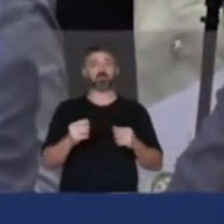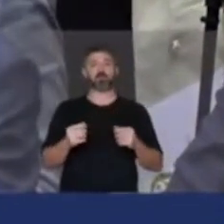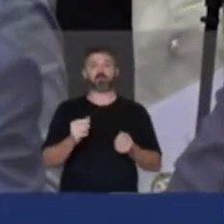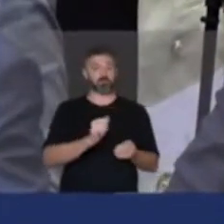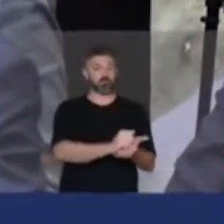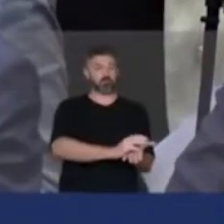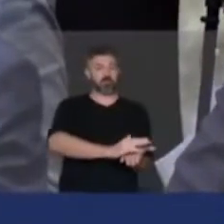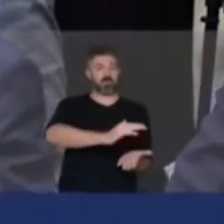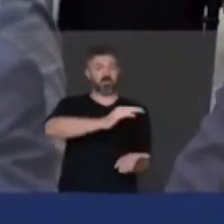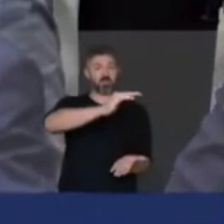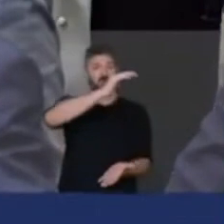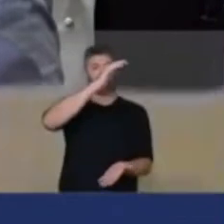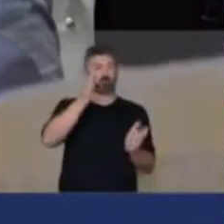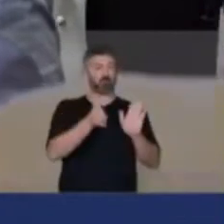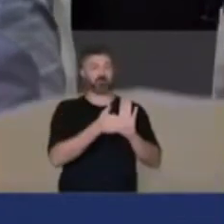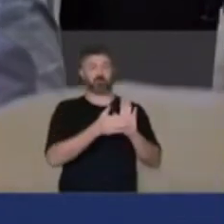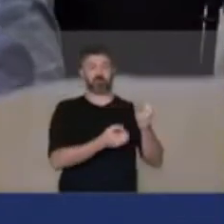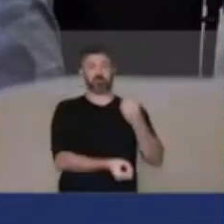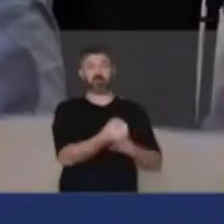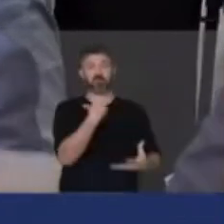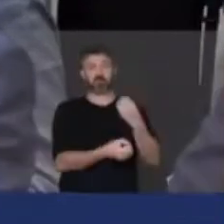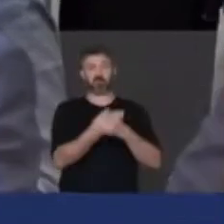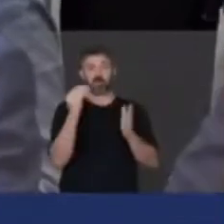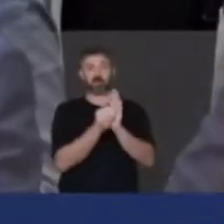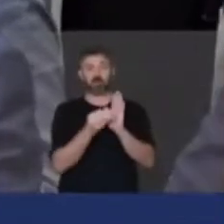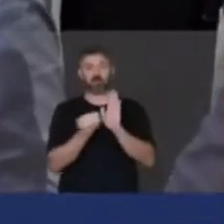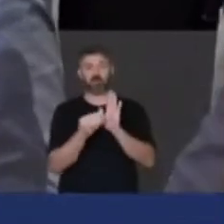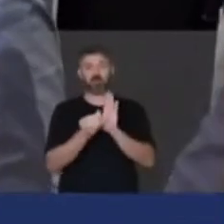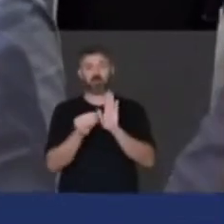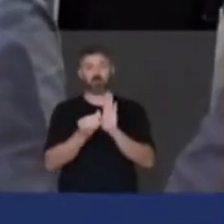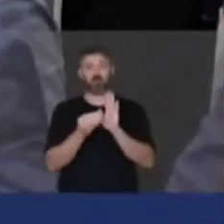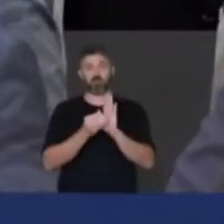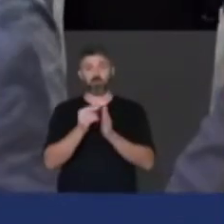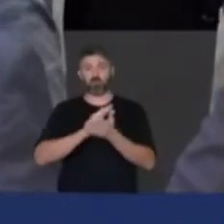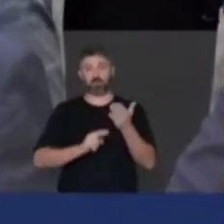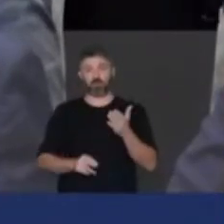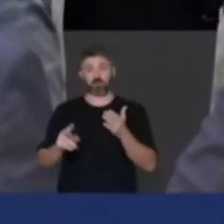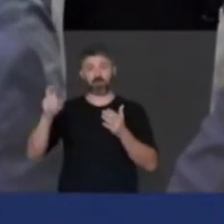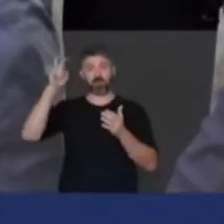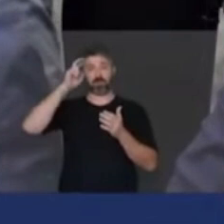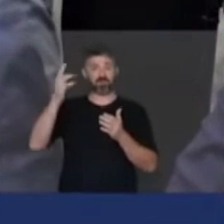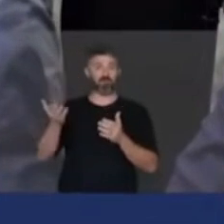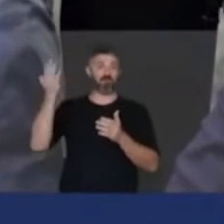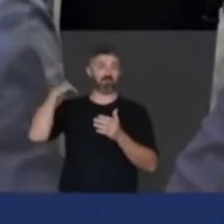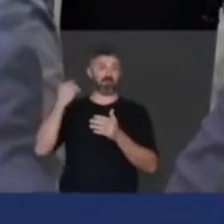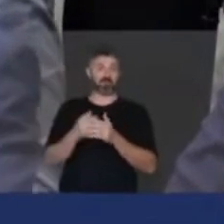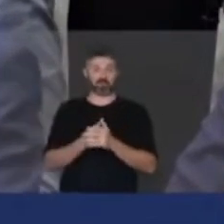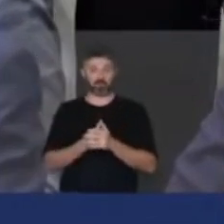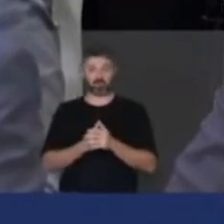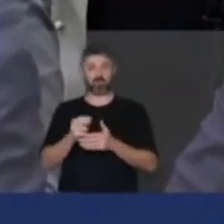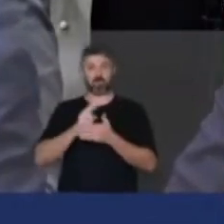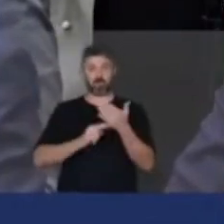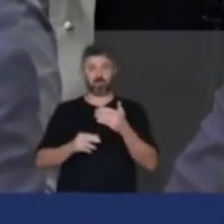disputa intracapitalista entre uma indústria fordista uma mídia mais ligada aos canais centralizados a Rádio Difusão